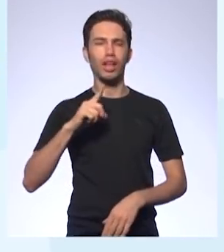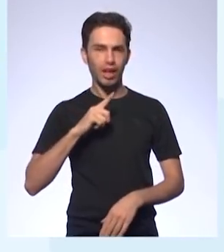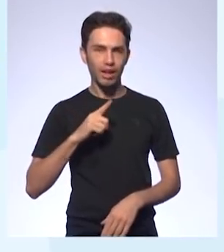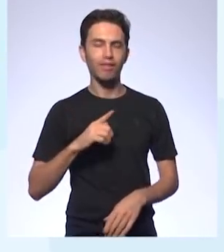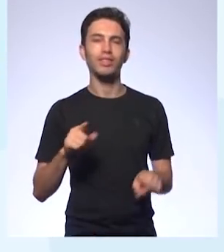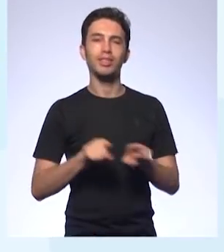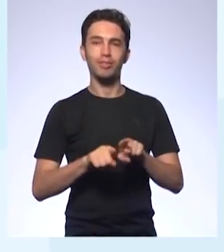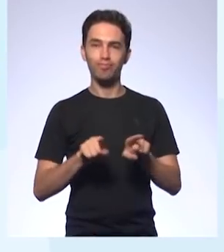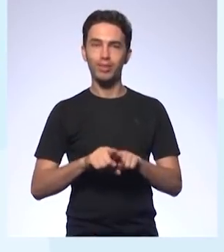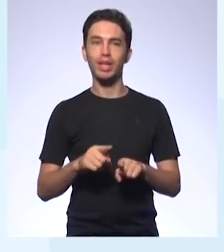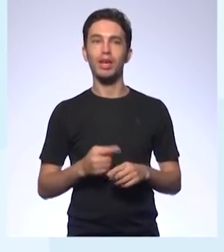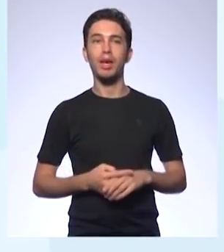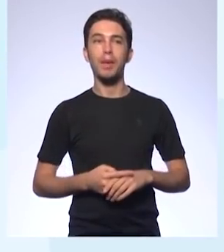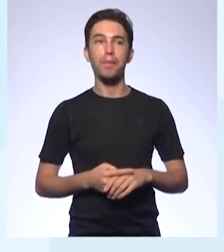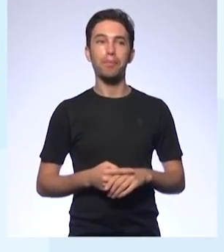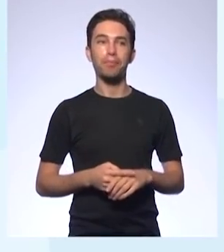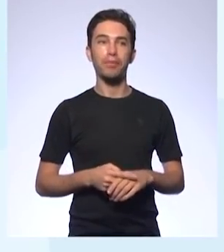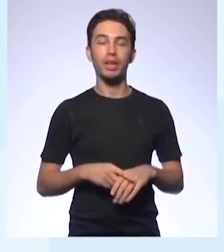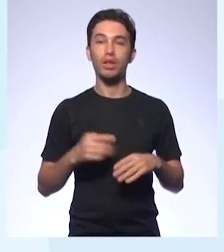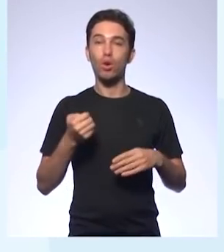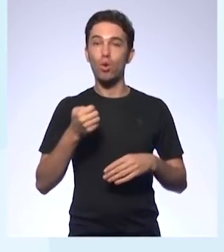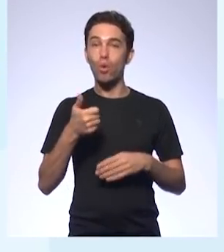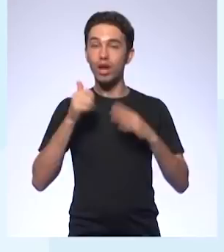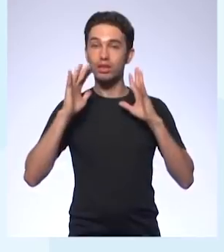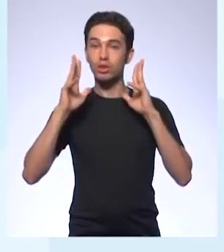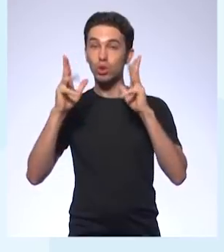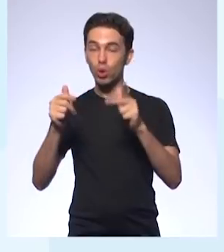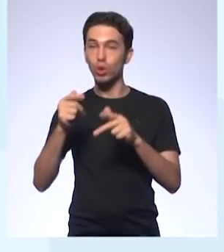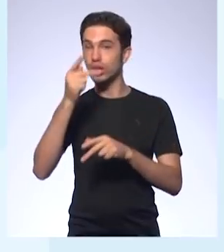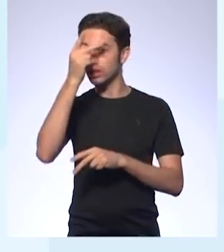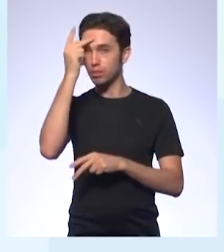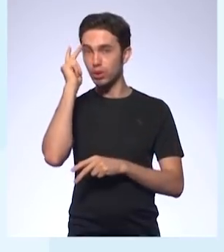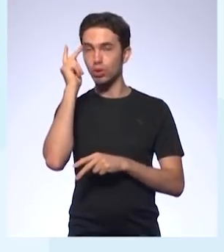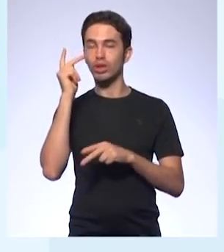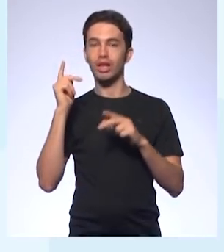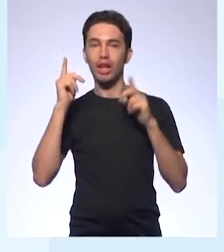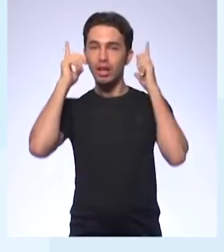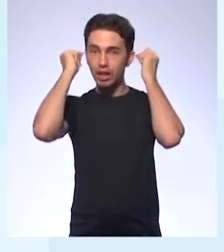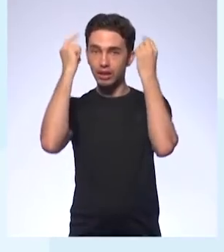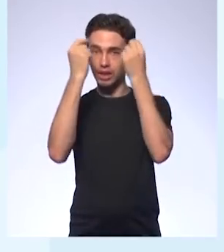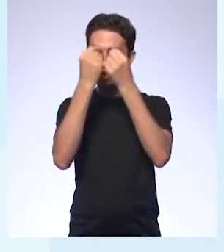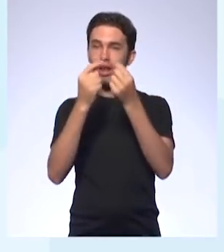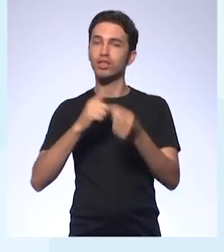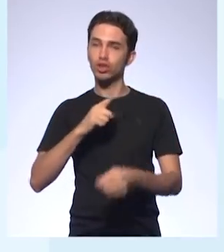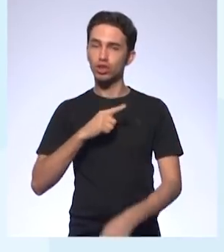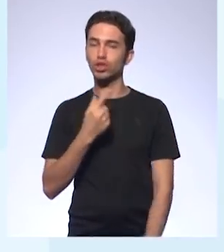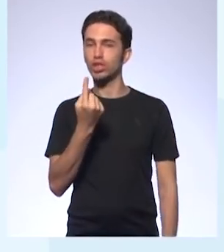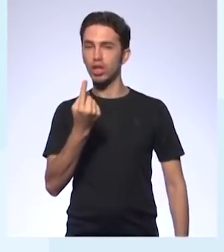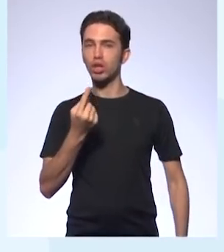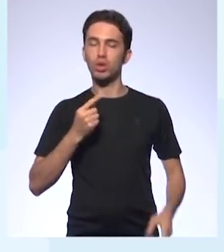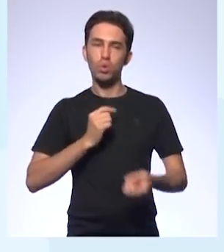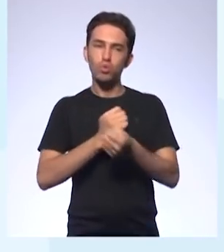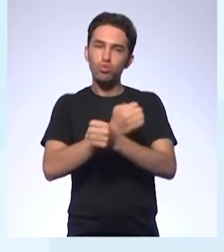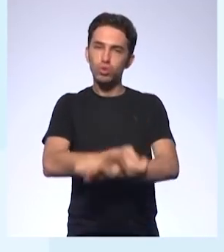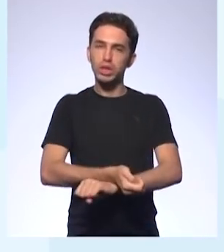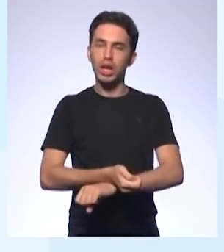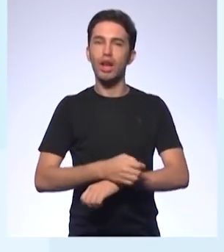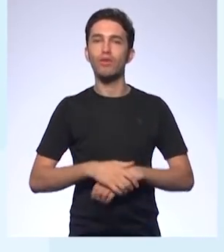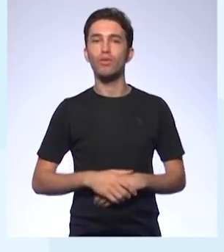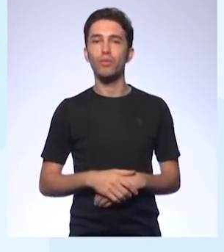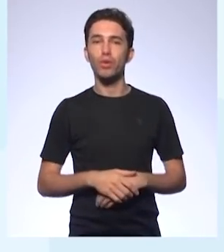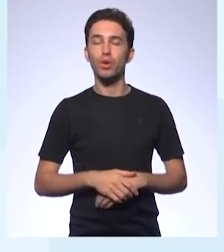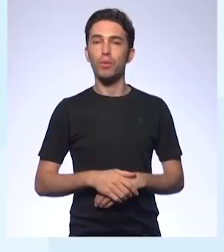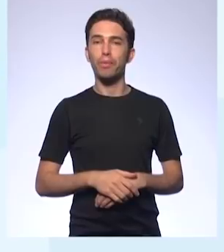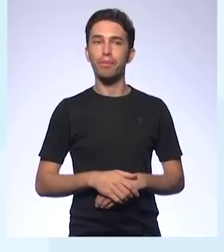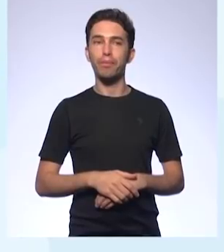na Grécia. Praticamente todas as pessoas da Grécia, todas as famílias tinham escravo. Certo? Praticamente todos